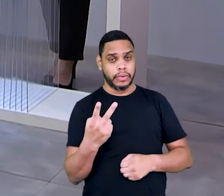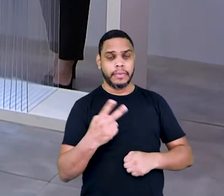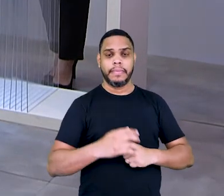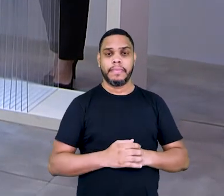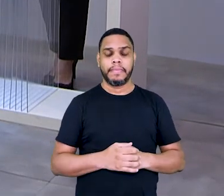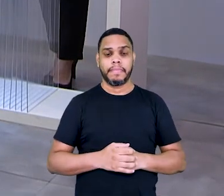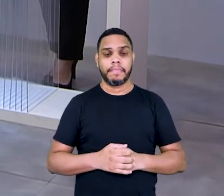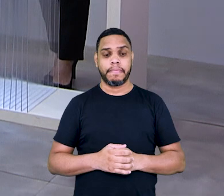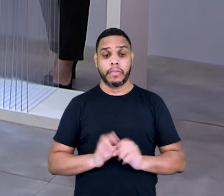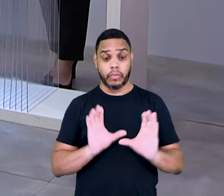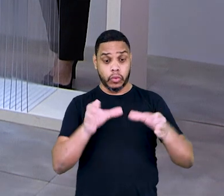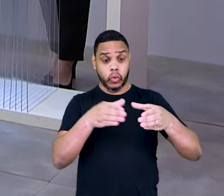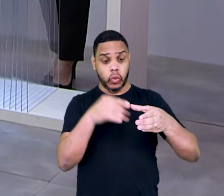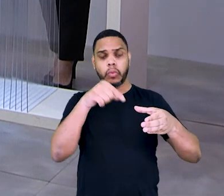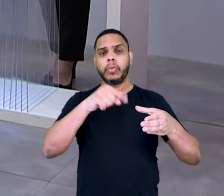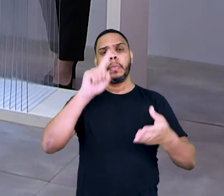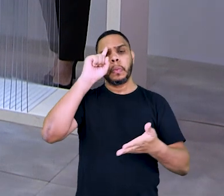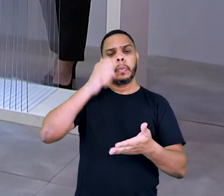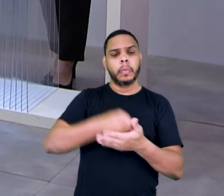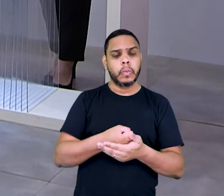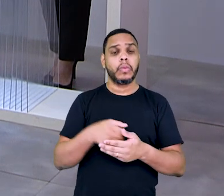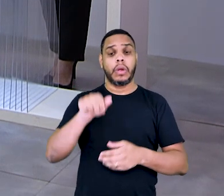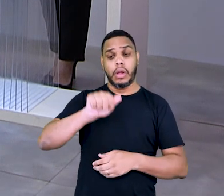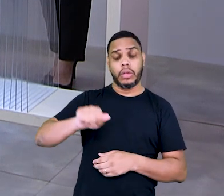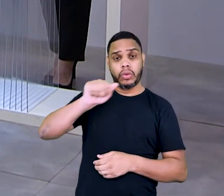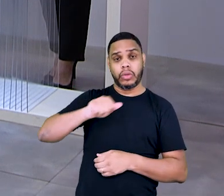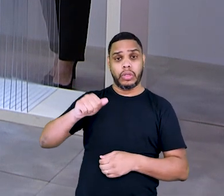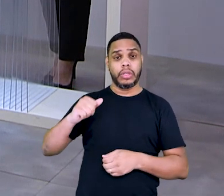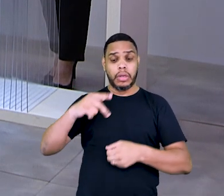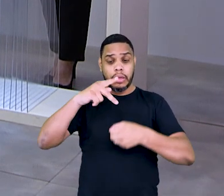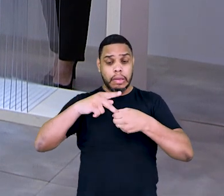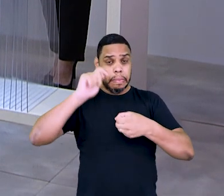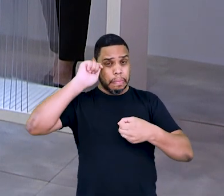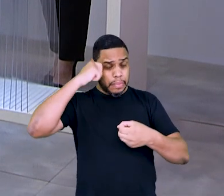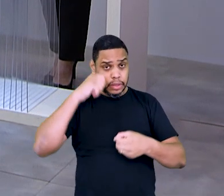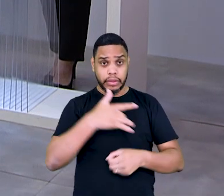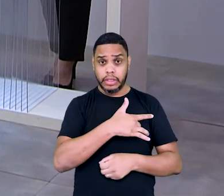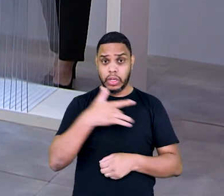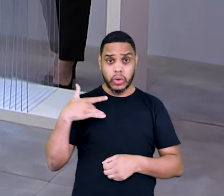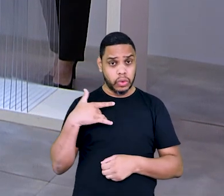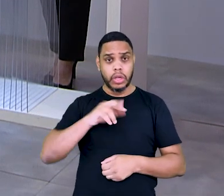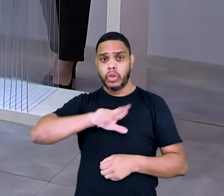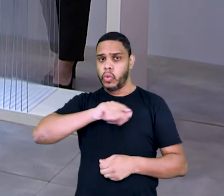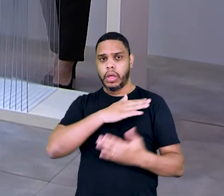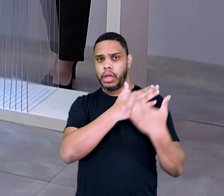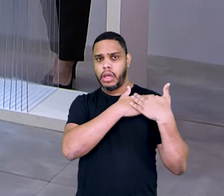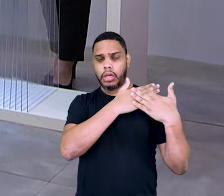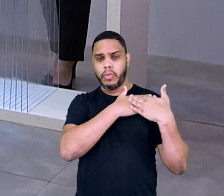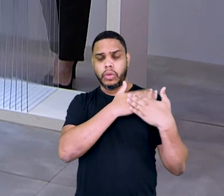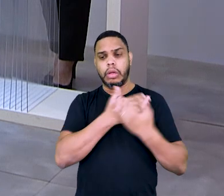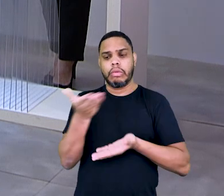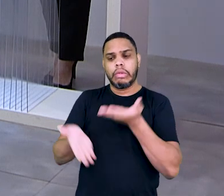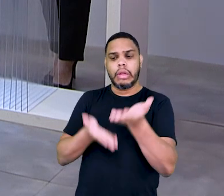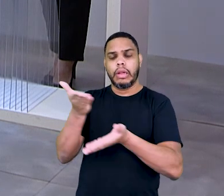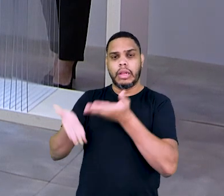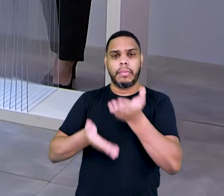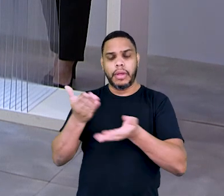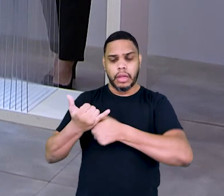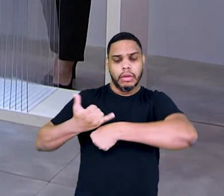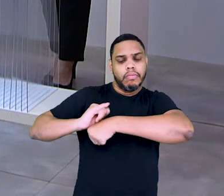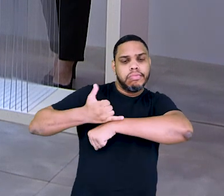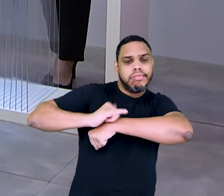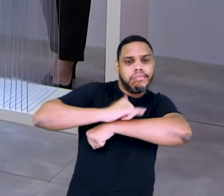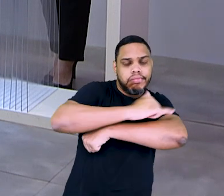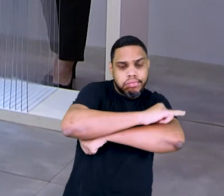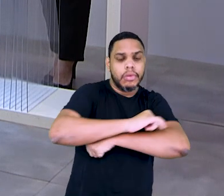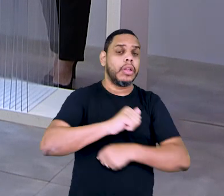individuais. O colegiado decidiu que a Associação Petrobras de Saúde não tem obrigação de custear o tratamento para obesidade mórbida de